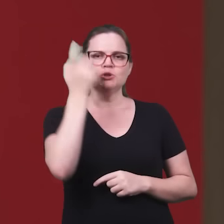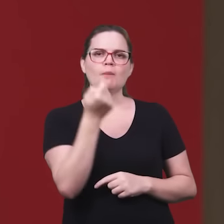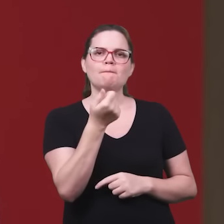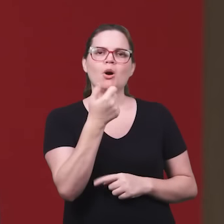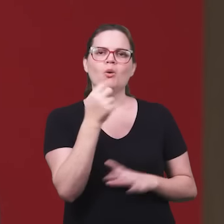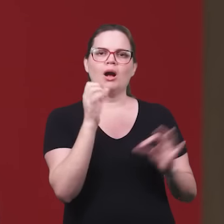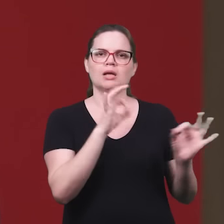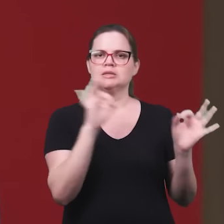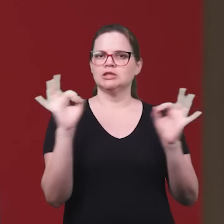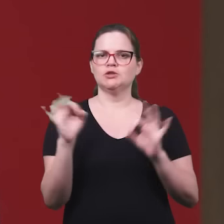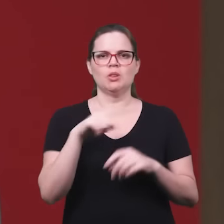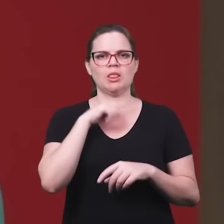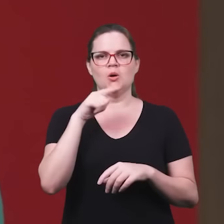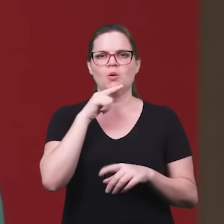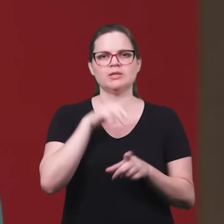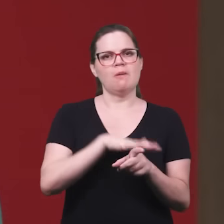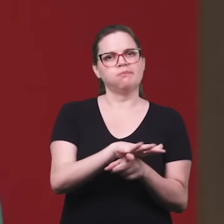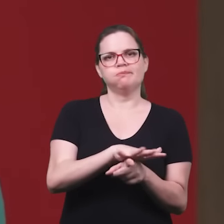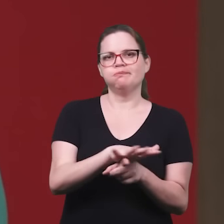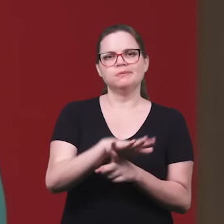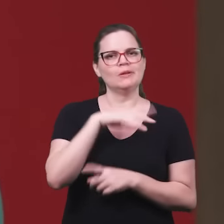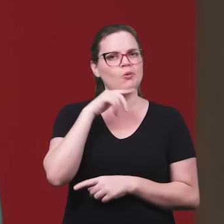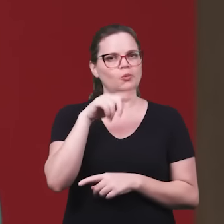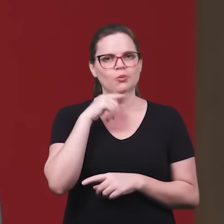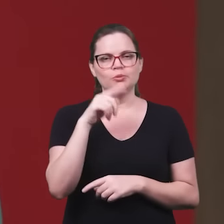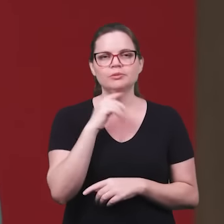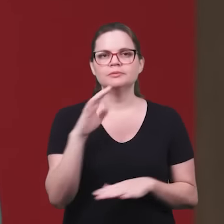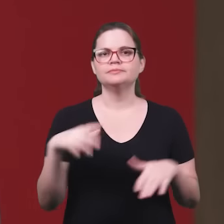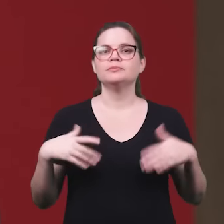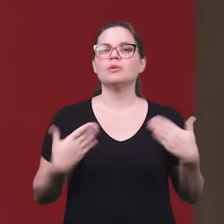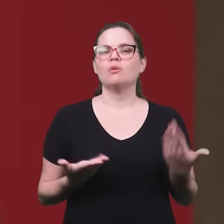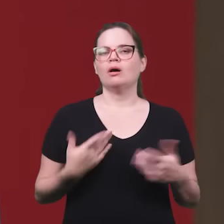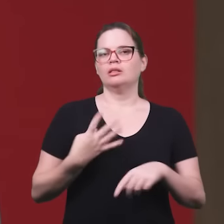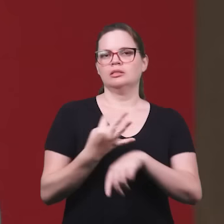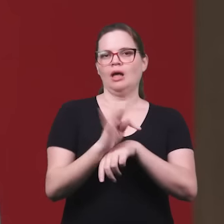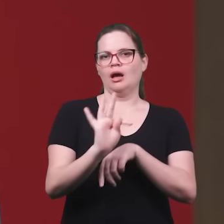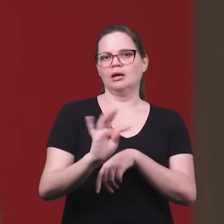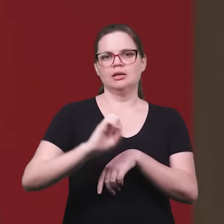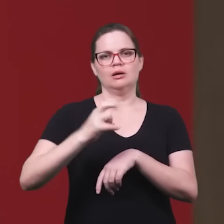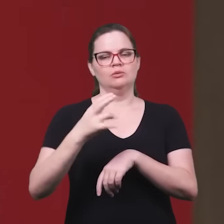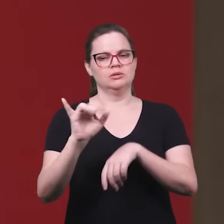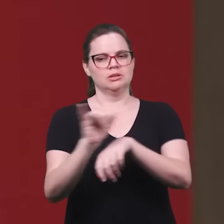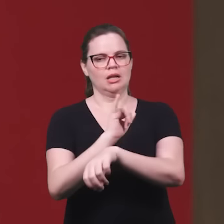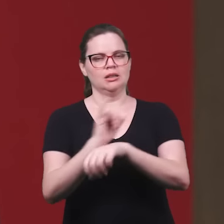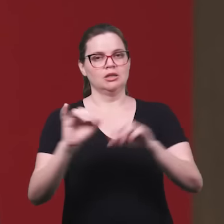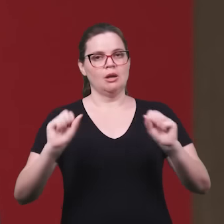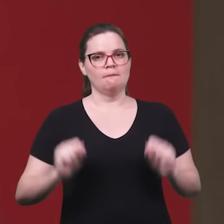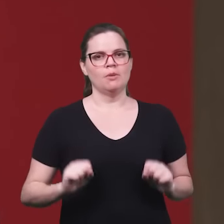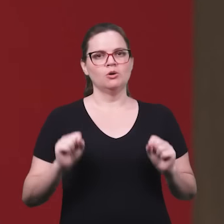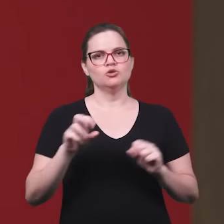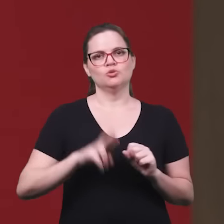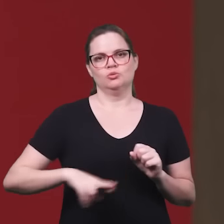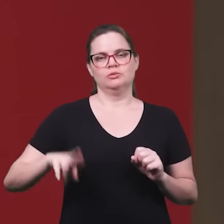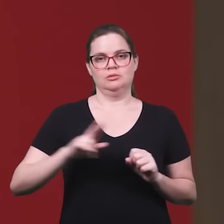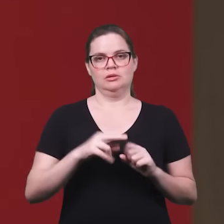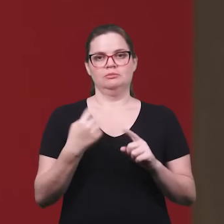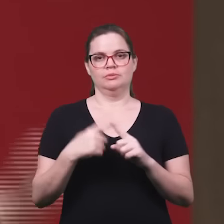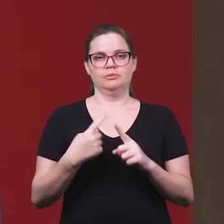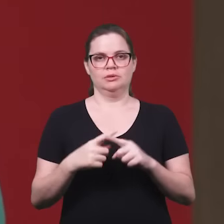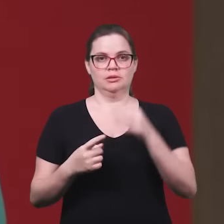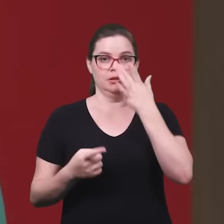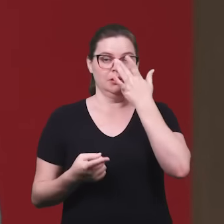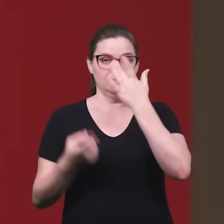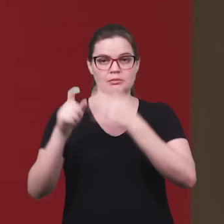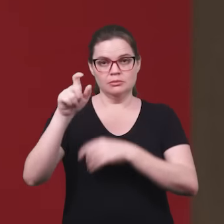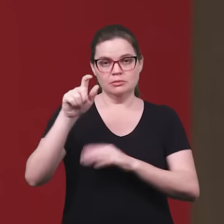não tendo o engajamento que esperava. Que tipo de técnica ou estratégia que essa pessoa pode usar porque